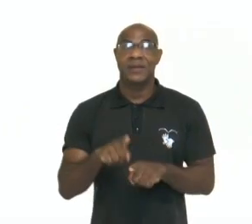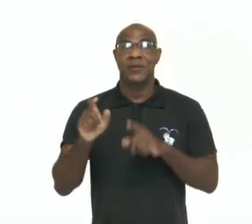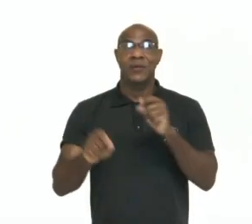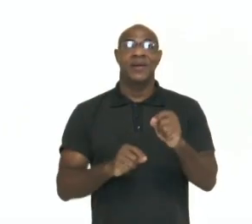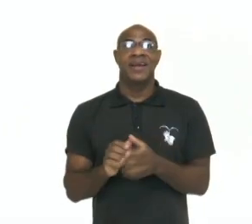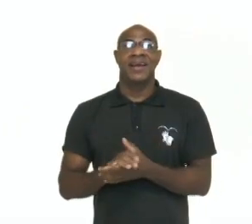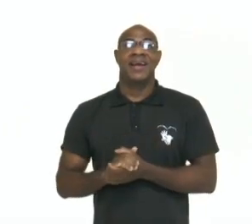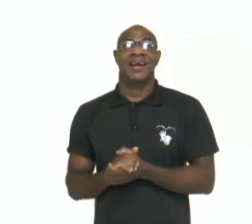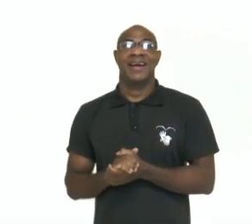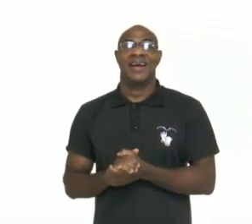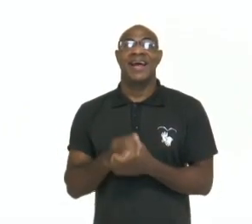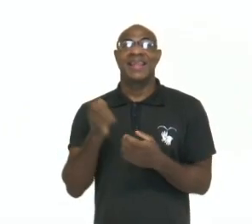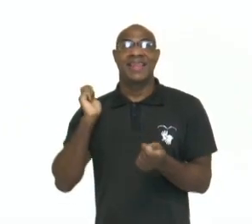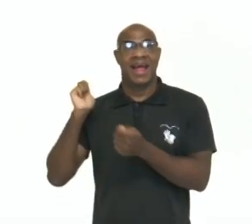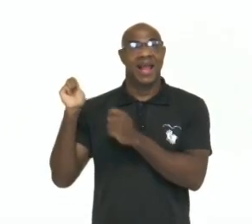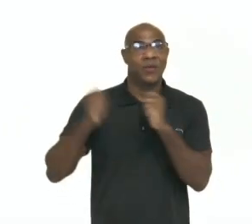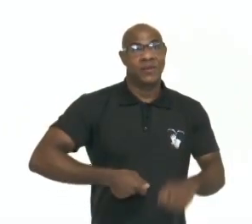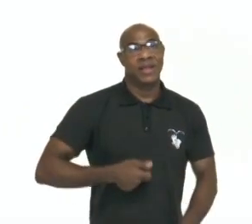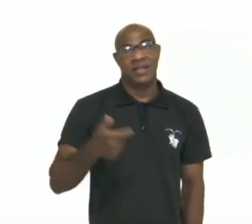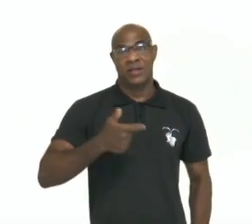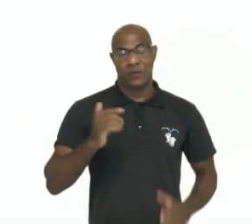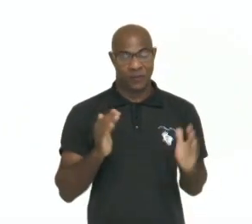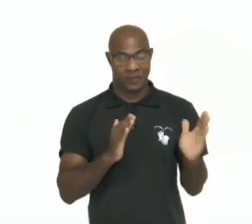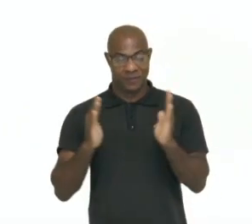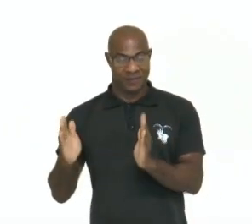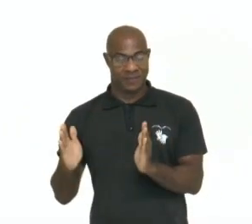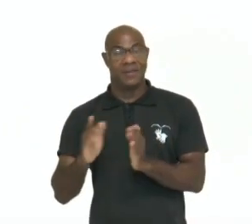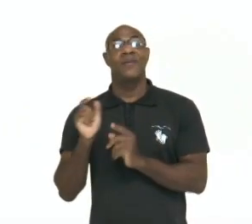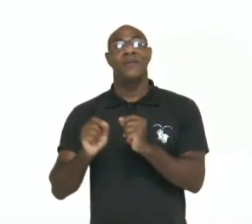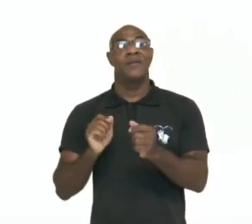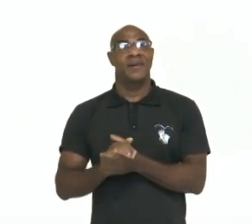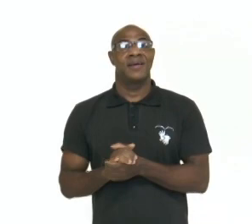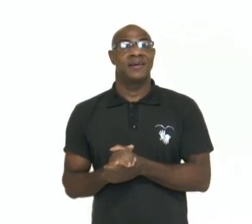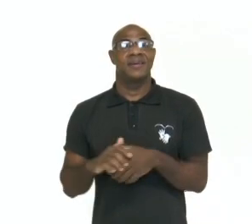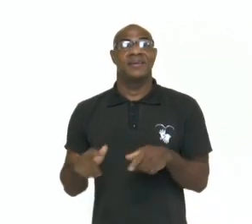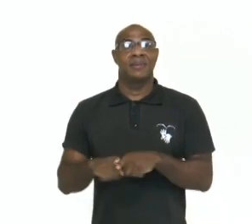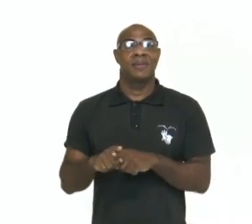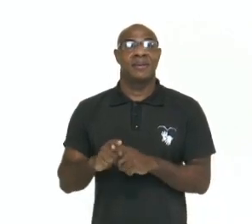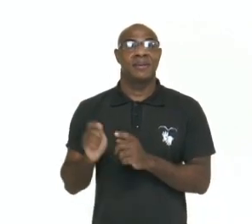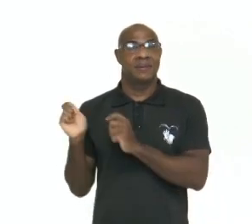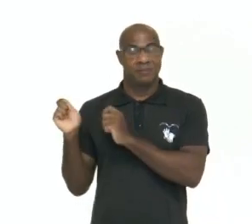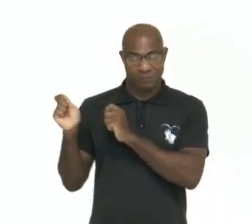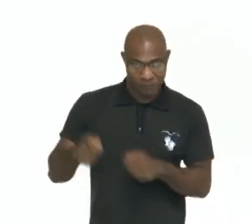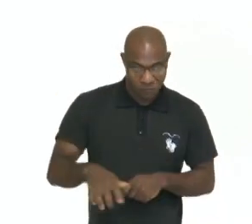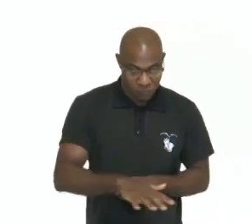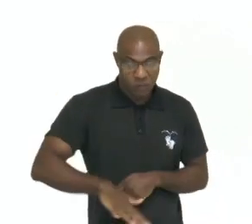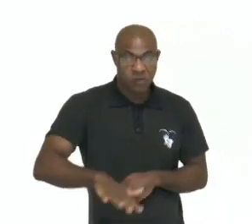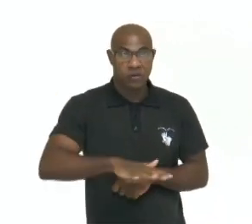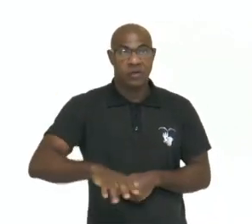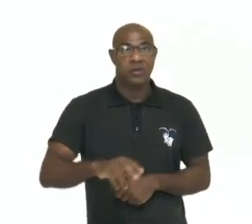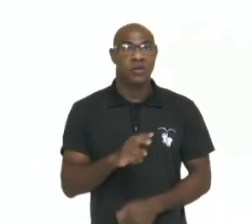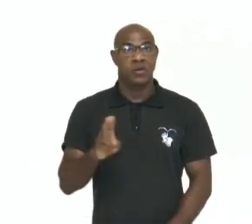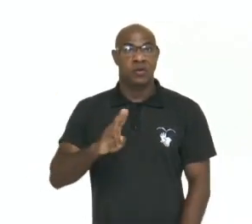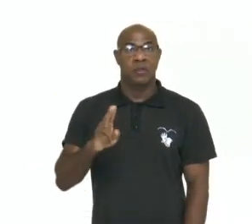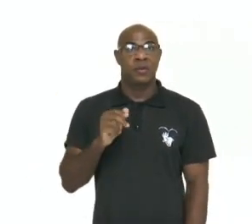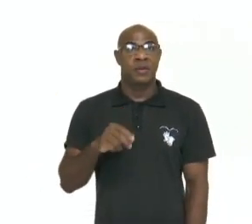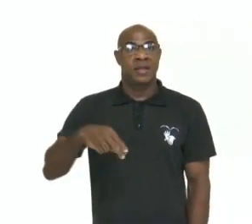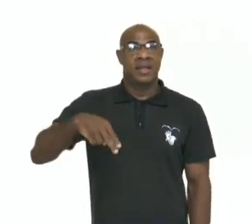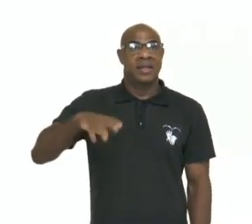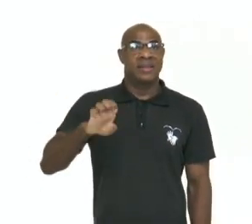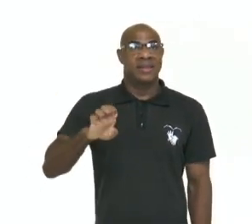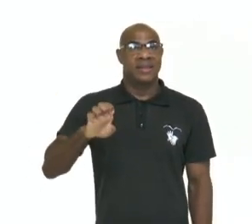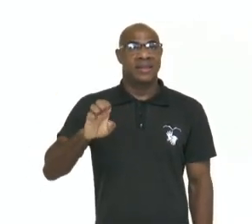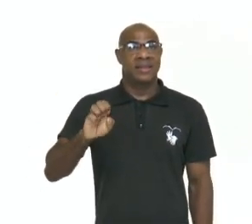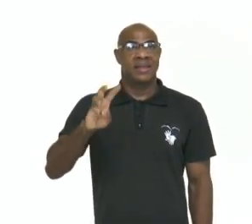na segunda fase, nessas duas fases, o combate no chão, então, que é chamado de nevasa. Né? Uma forma